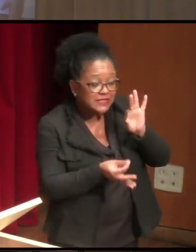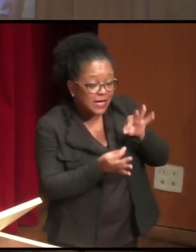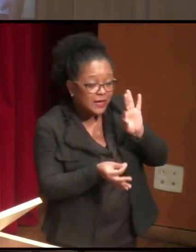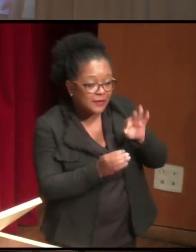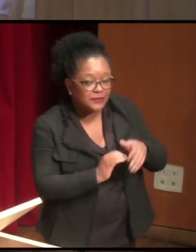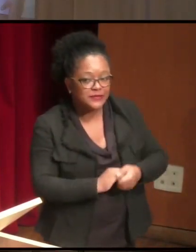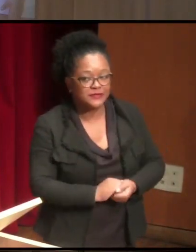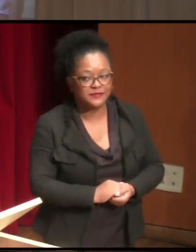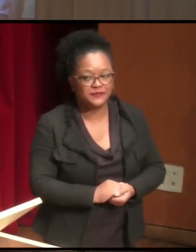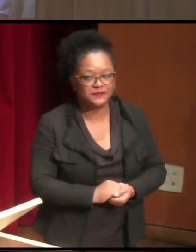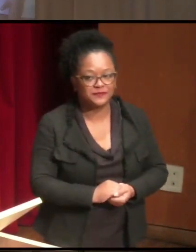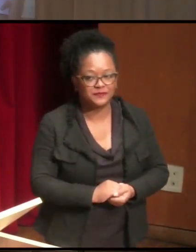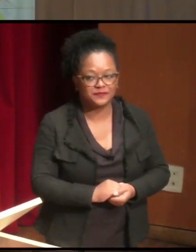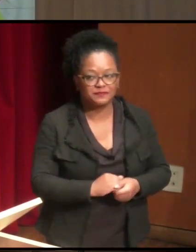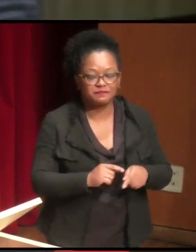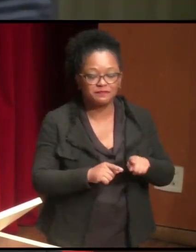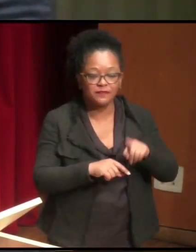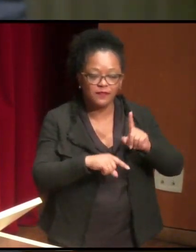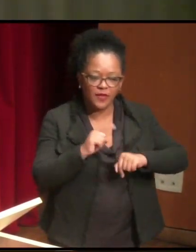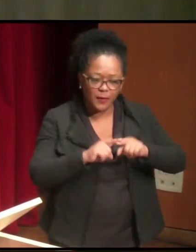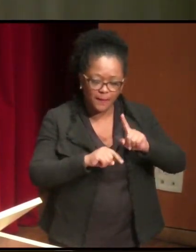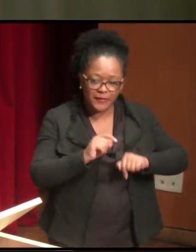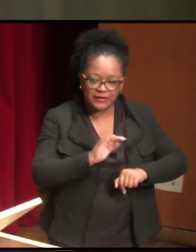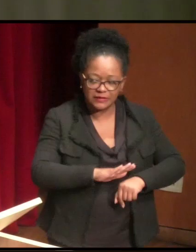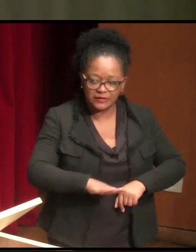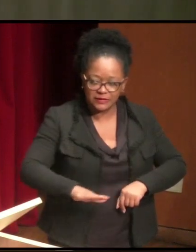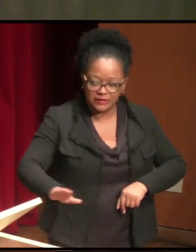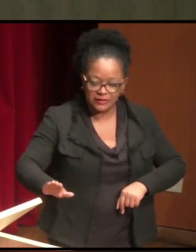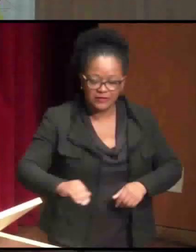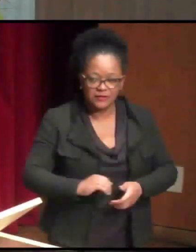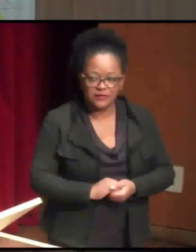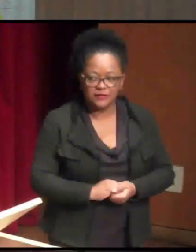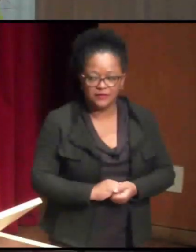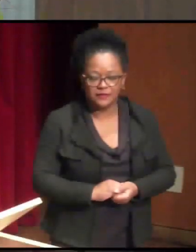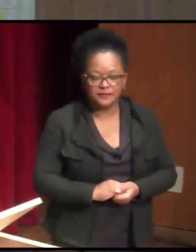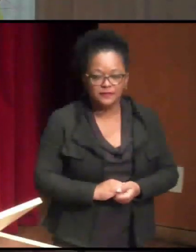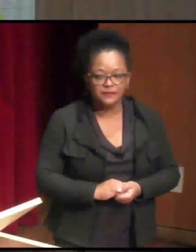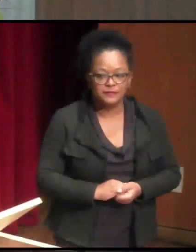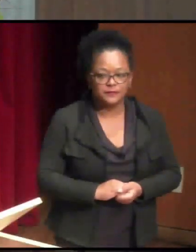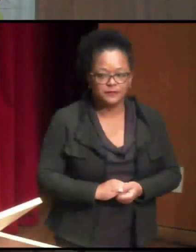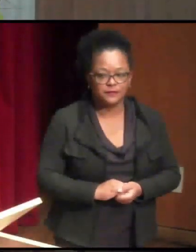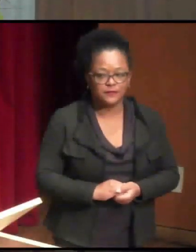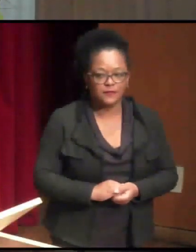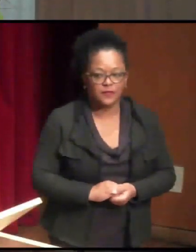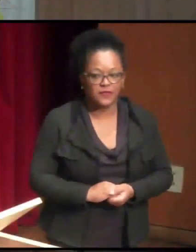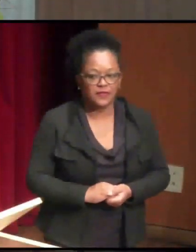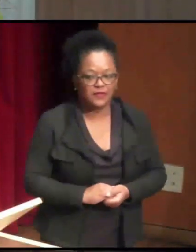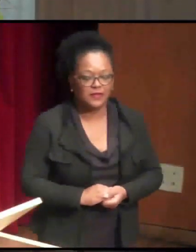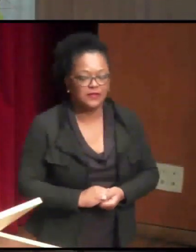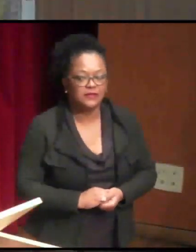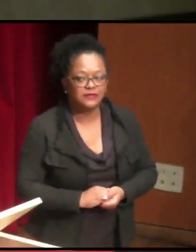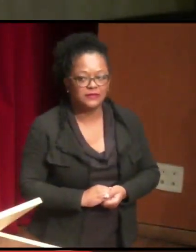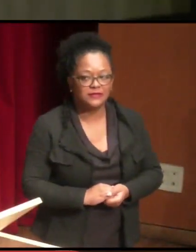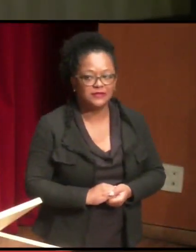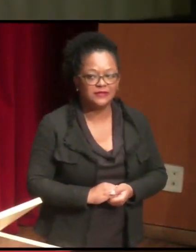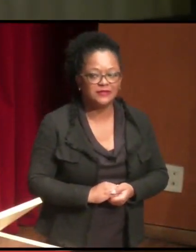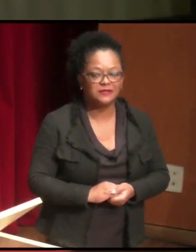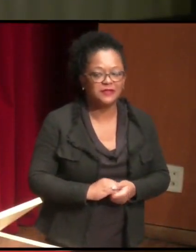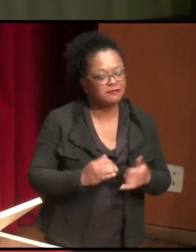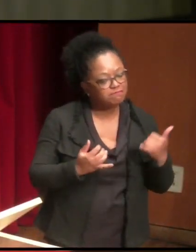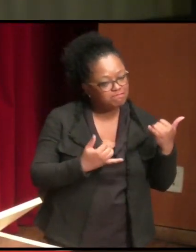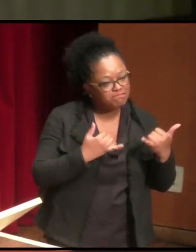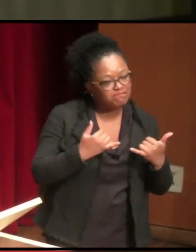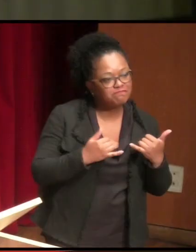O Paulo pediu para eu mostrar o material das criancinhas. Foi esse aqui, sim, Paulo? Olha só. Aventuras da Bíblia. Não é